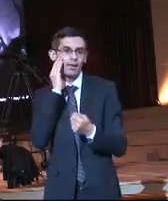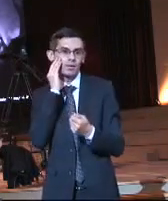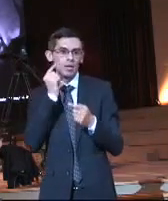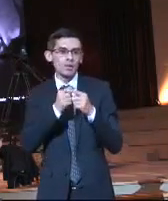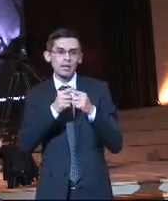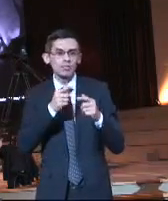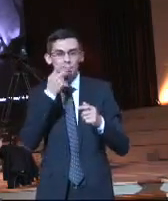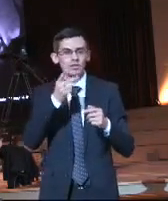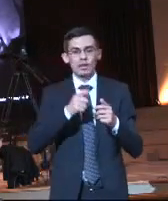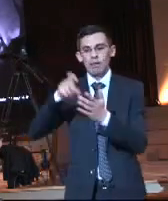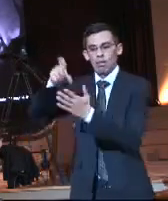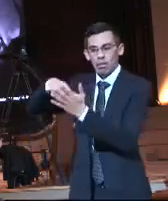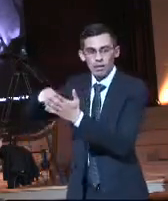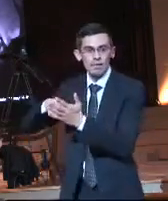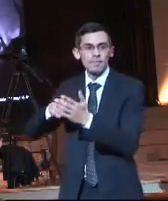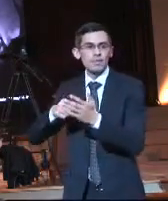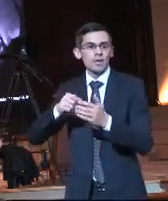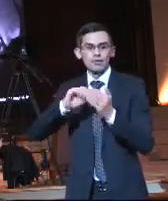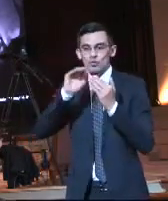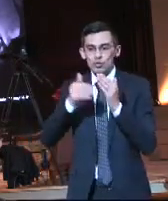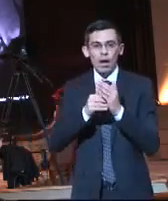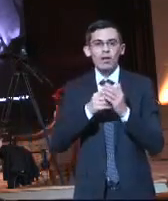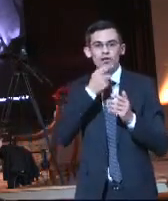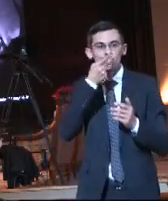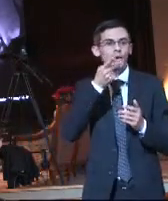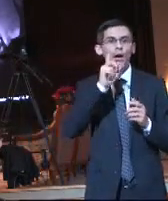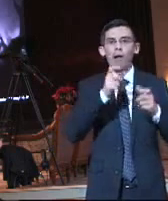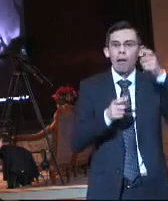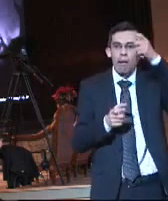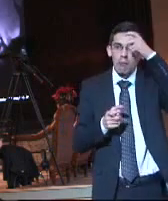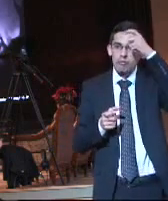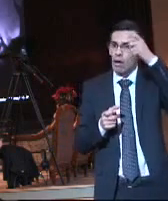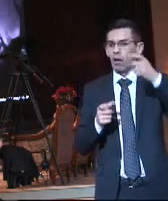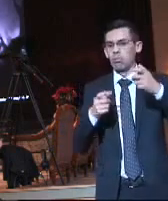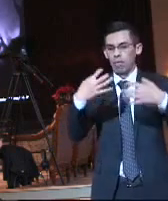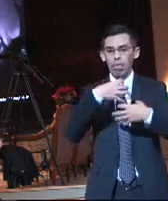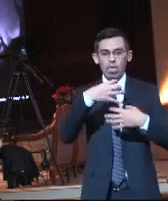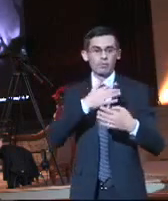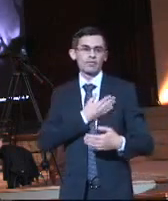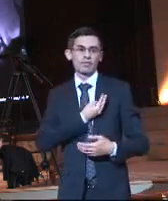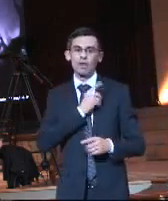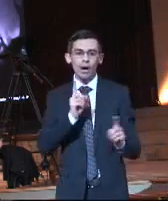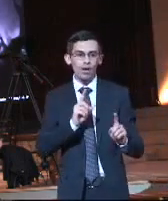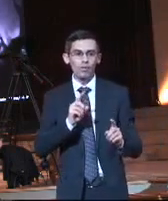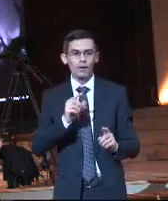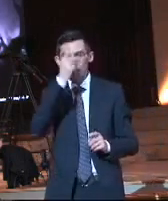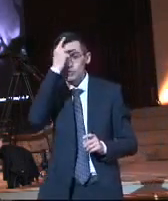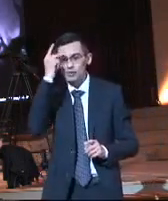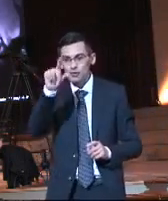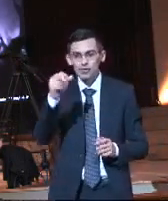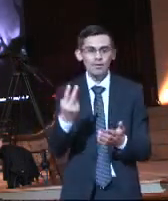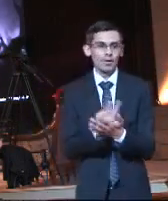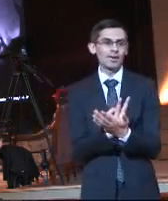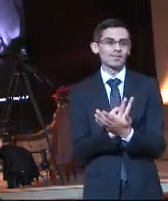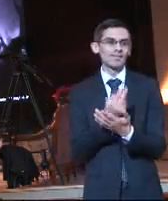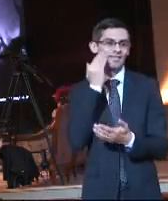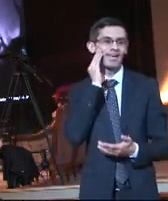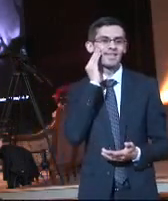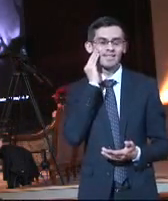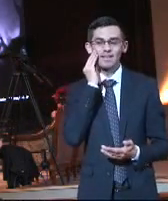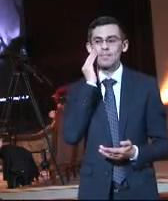mundo. Você está entendendo? Agora, se eu quero fazer tudo da minha cabeça, vai